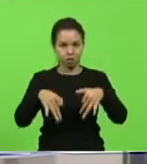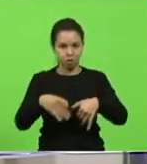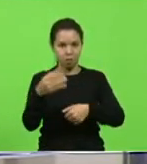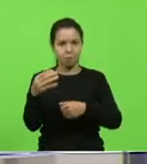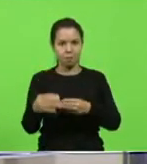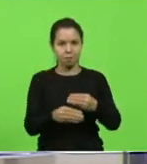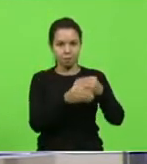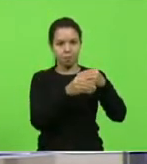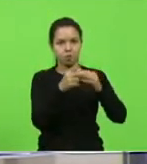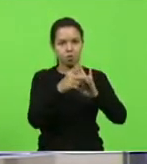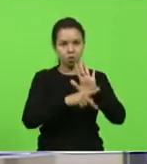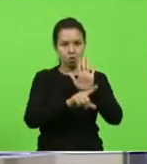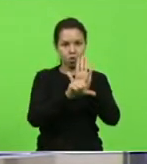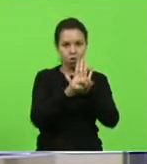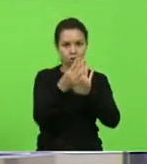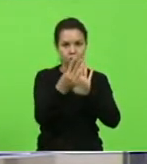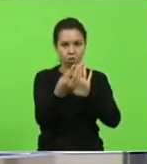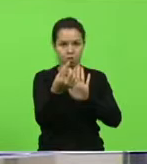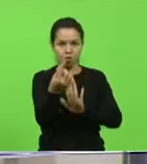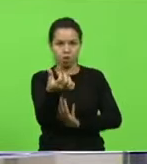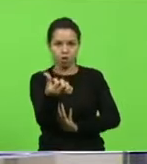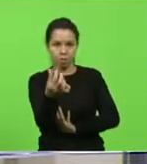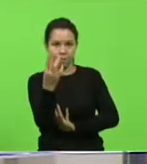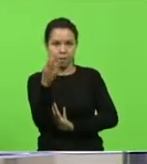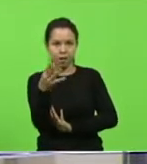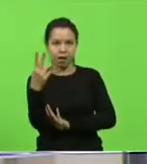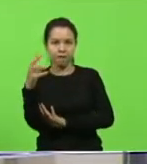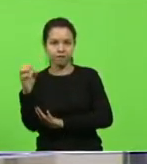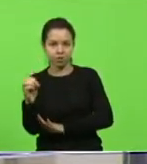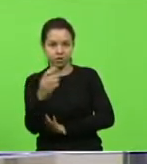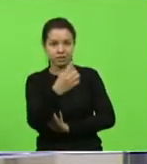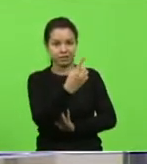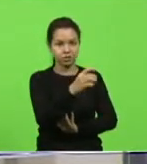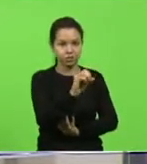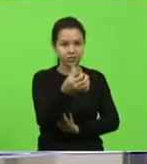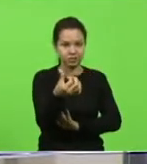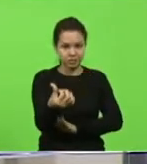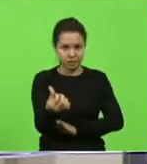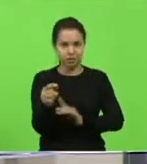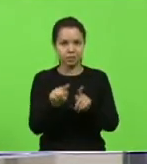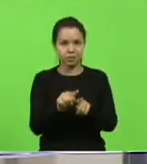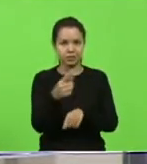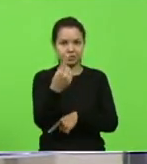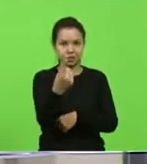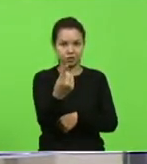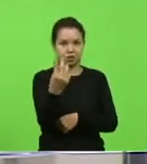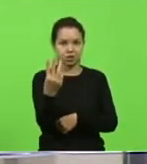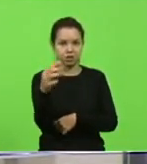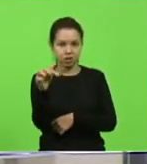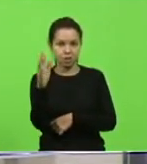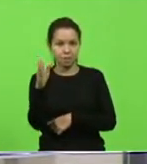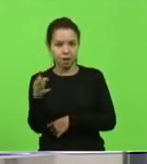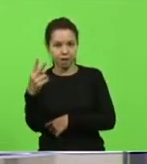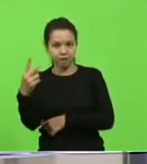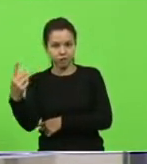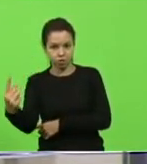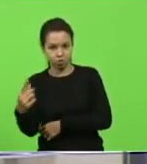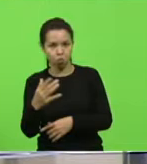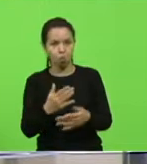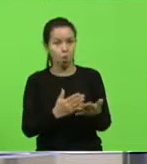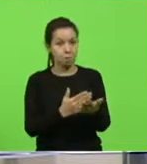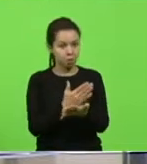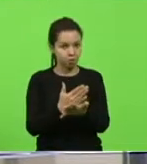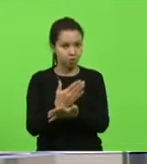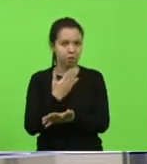lei 316/2007 106 e 137/2002 um foram